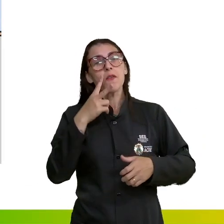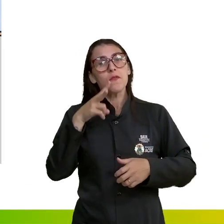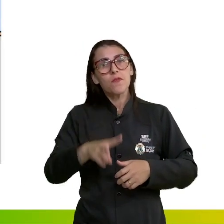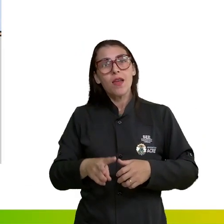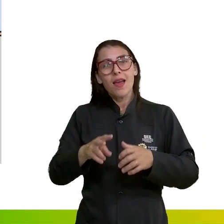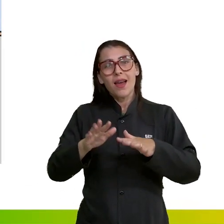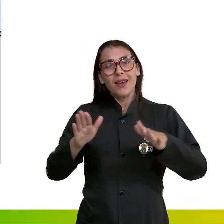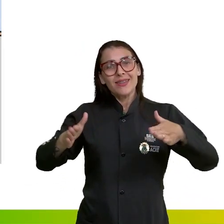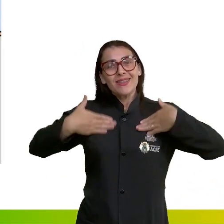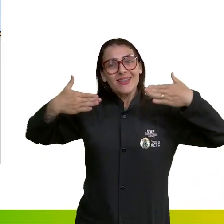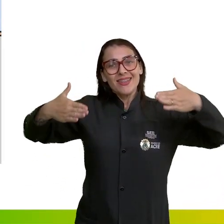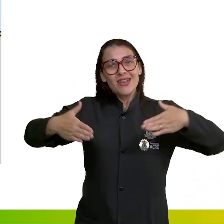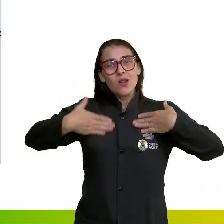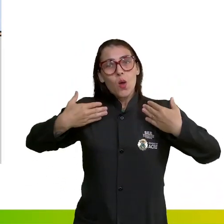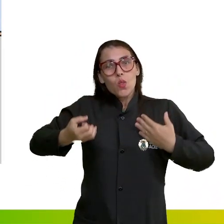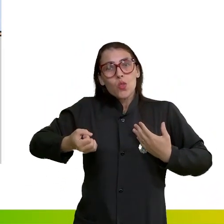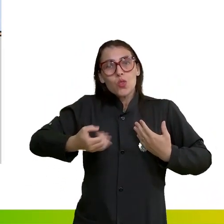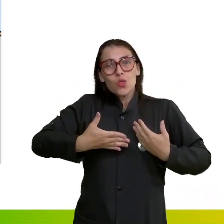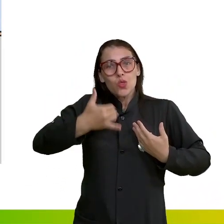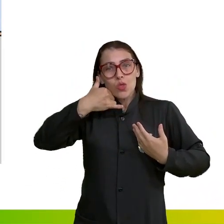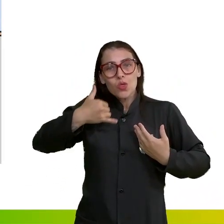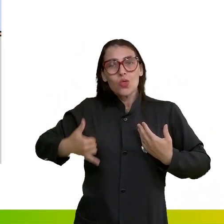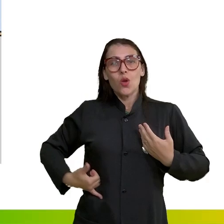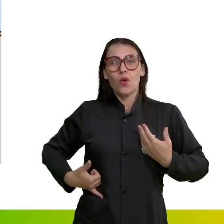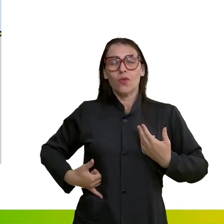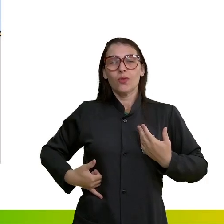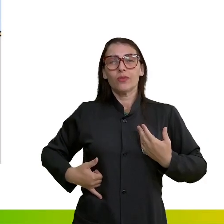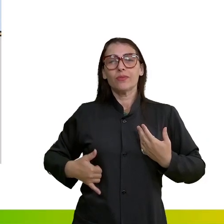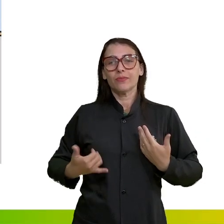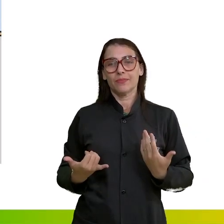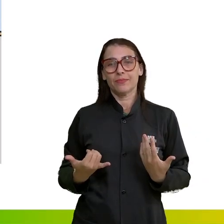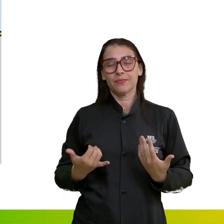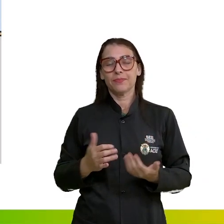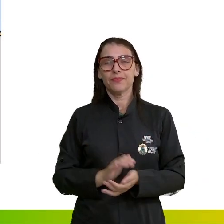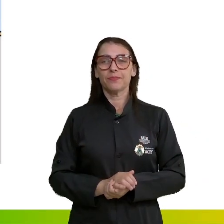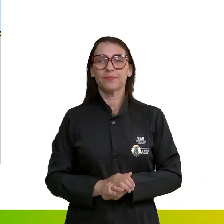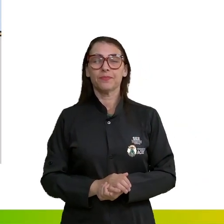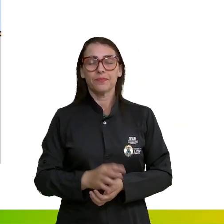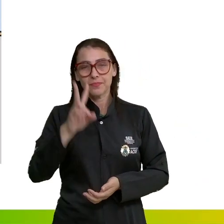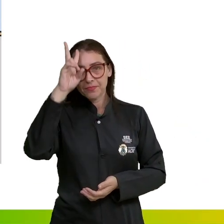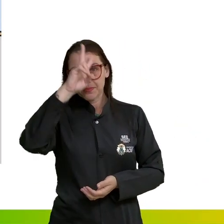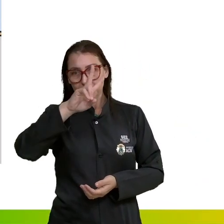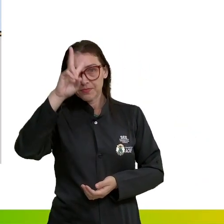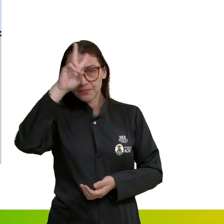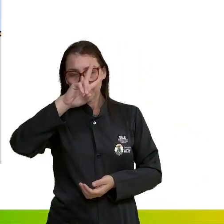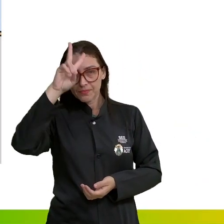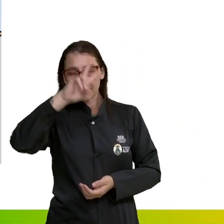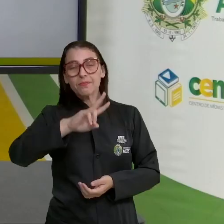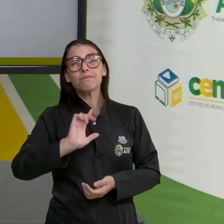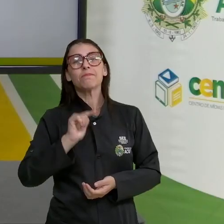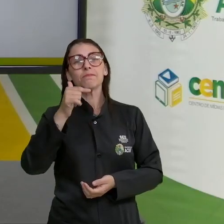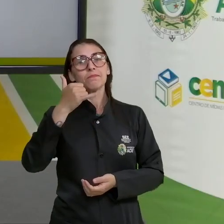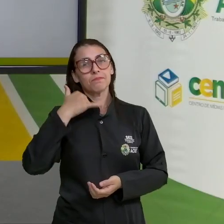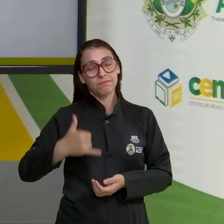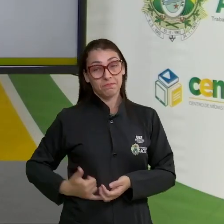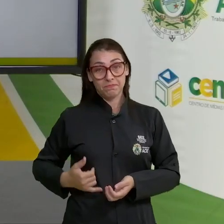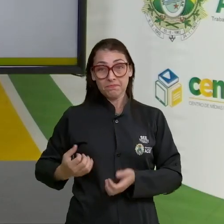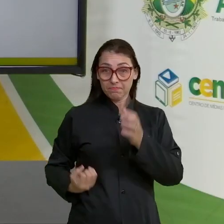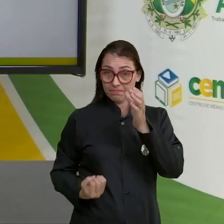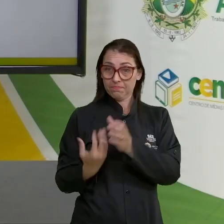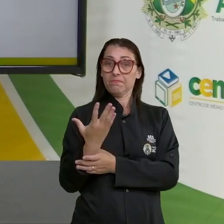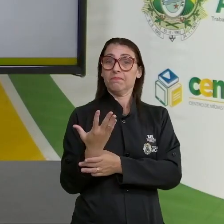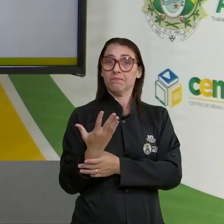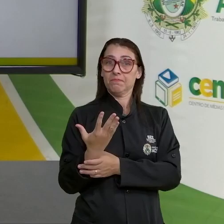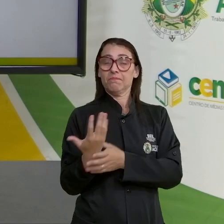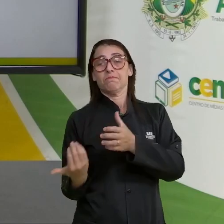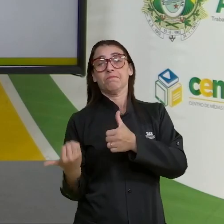a alegria da pessoa aqui por ter adquirido um aparelho novo. Lembrando que assim que outro aparelho for lançado,